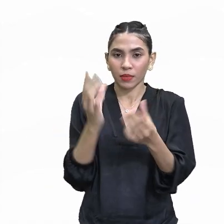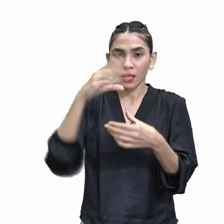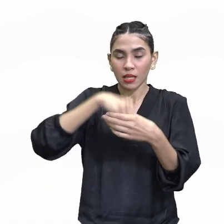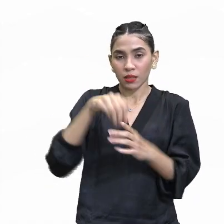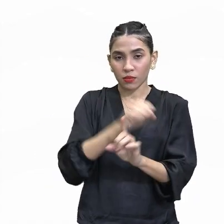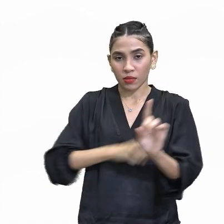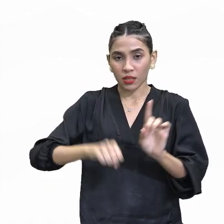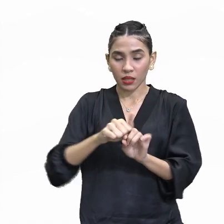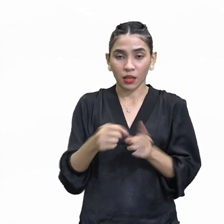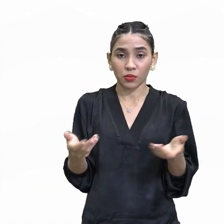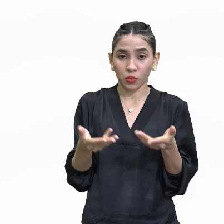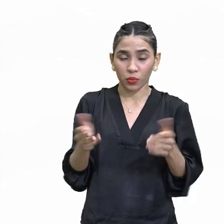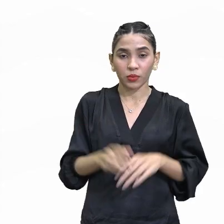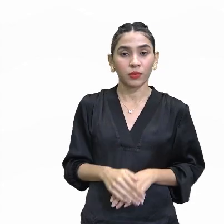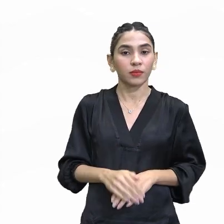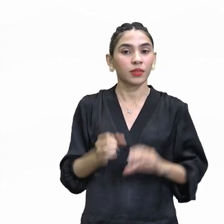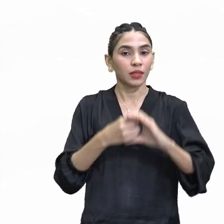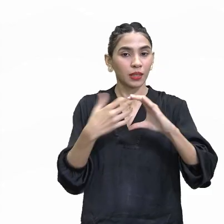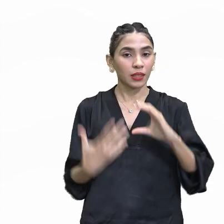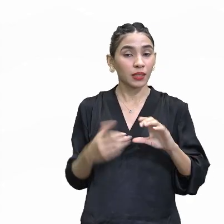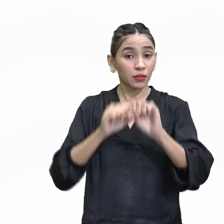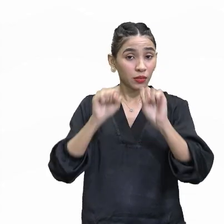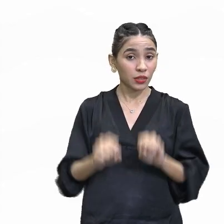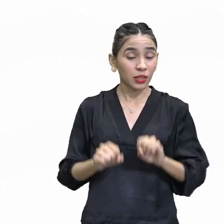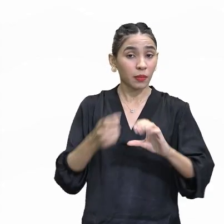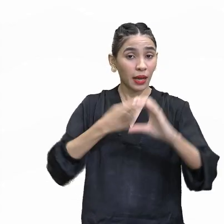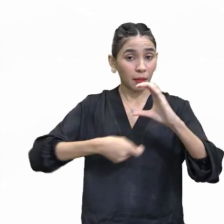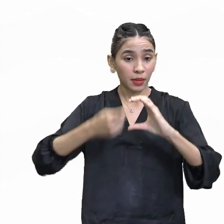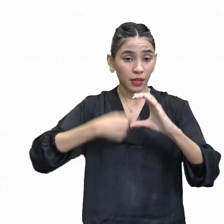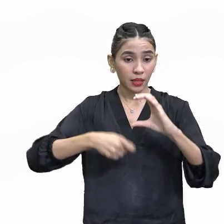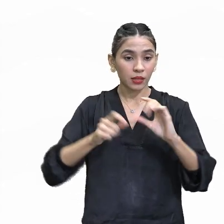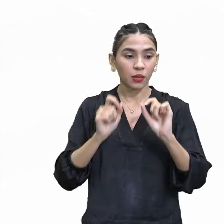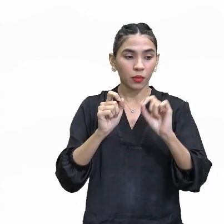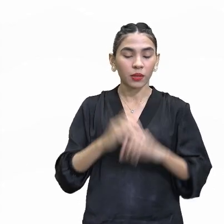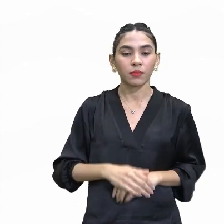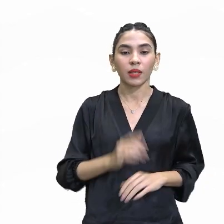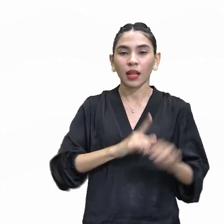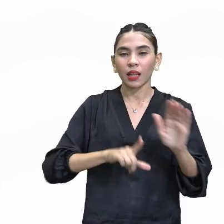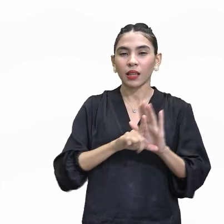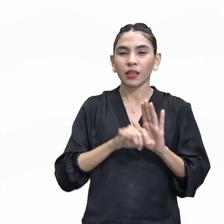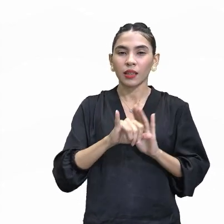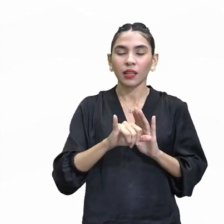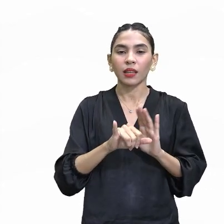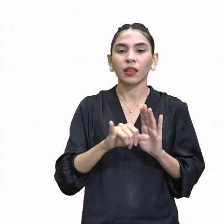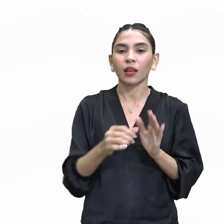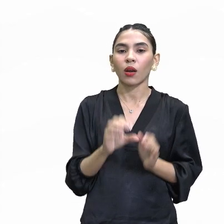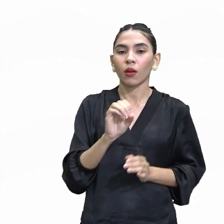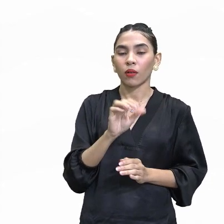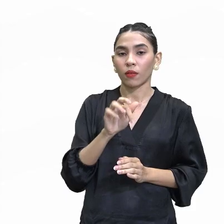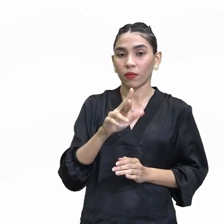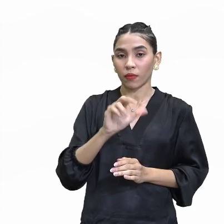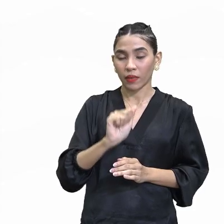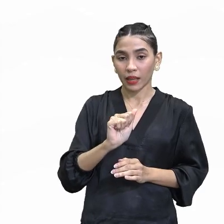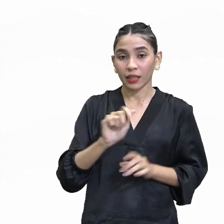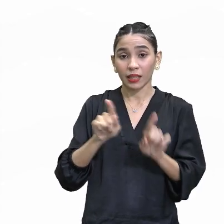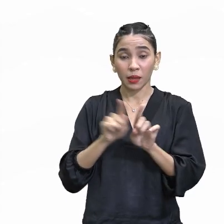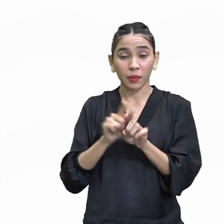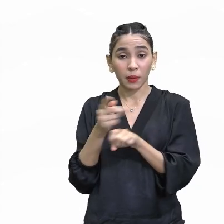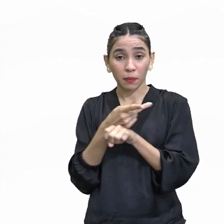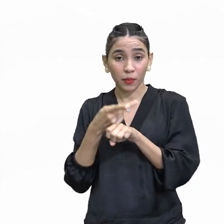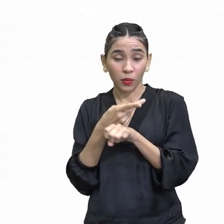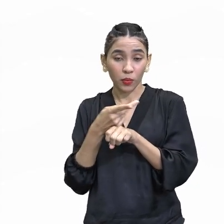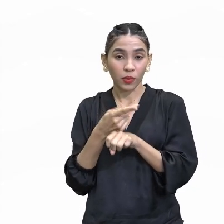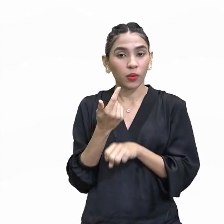sociedade atual. E uma das características do sistema capitalista é a chamada lei da oferta e da procura, né?